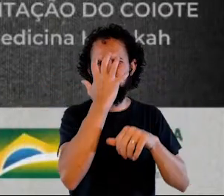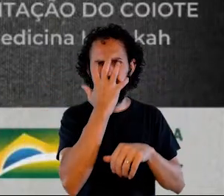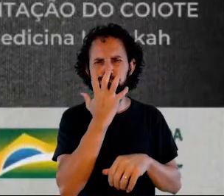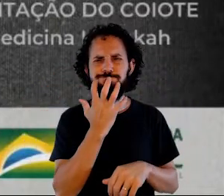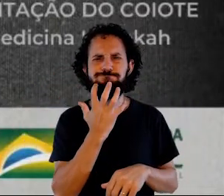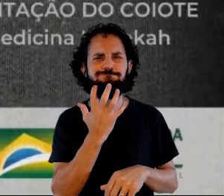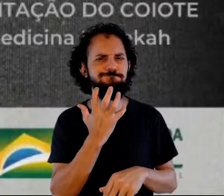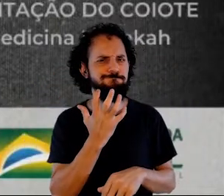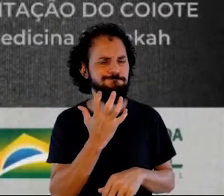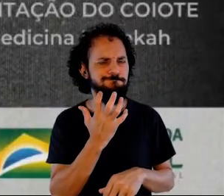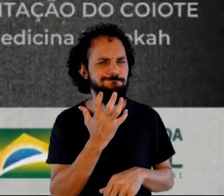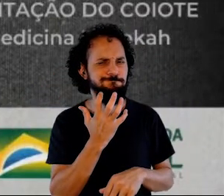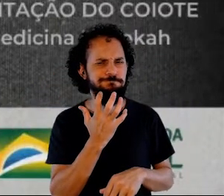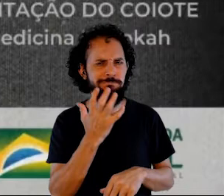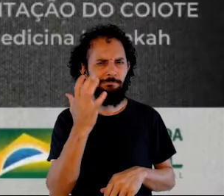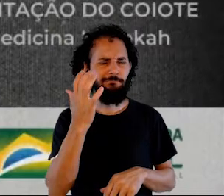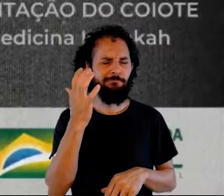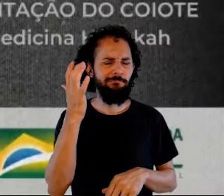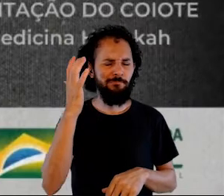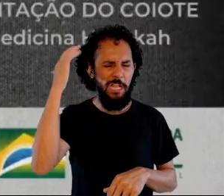adulto demais.